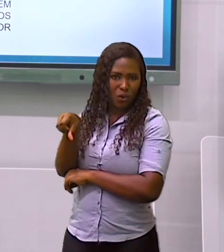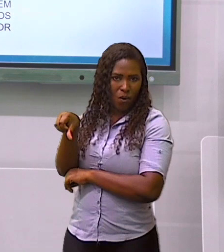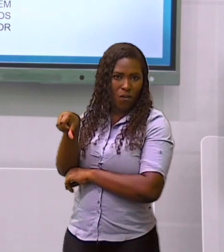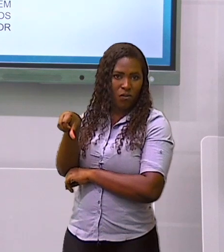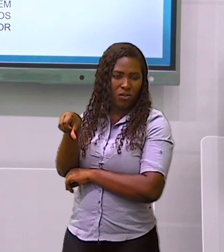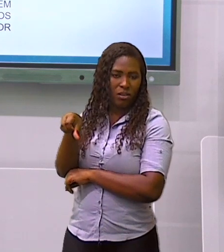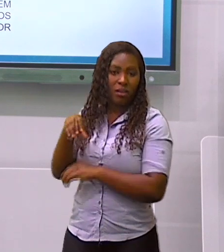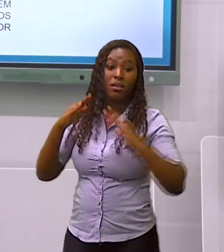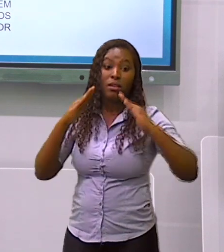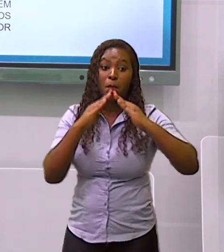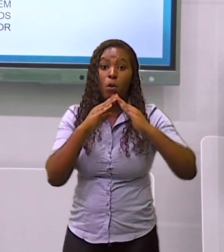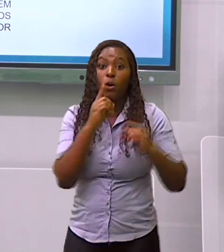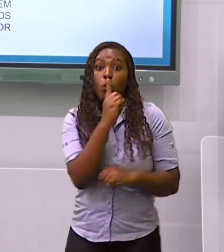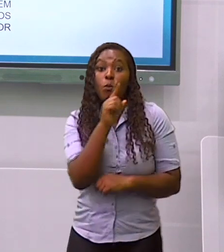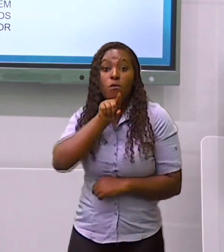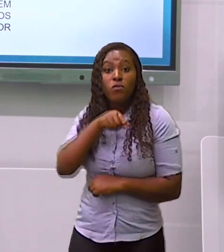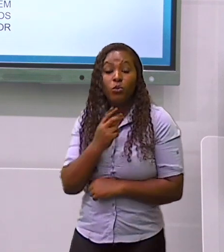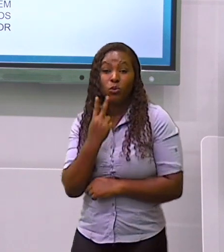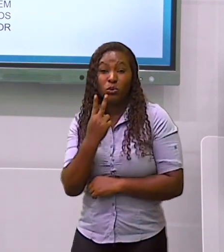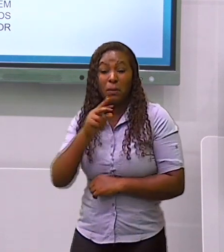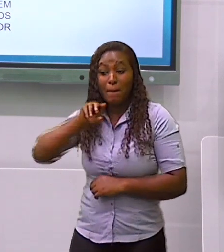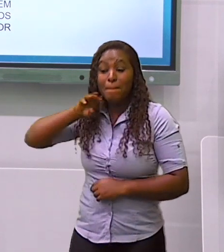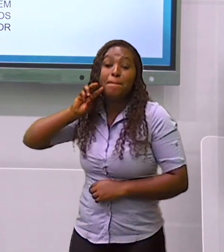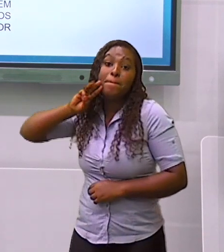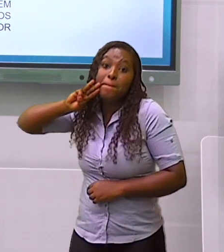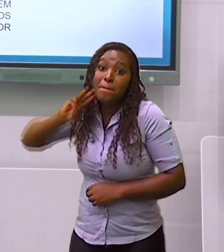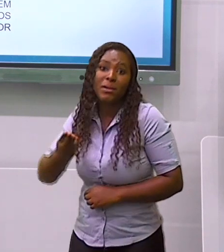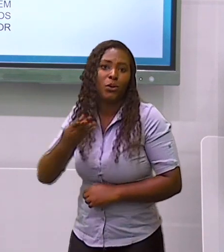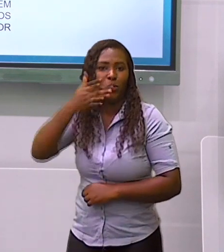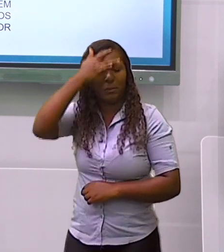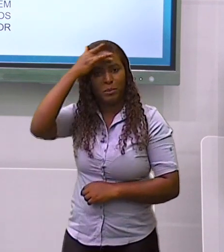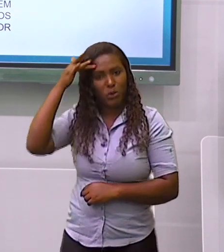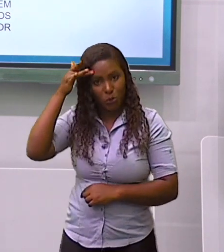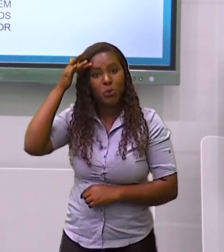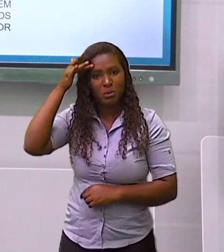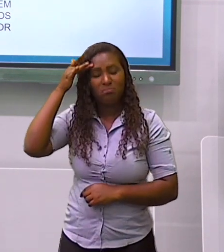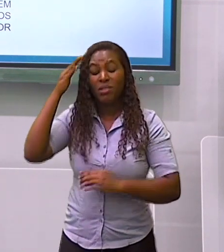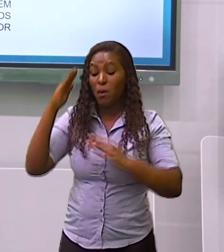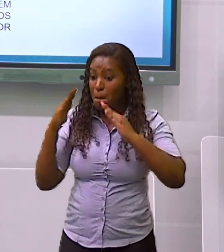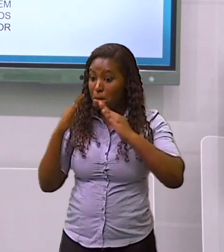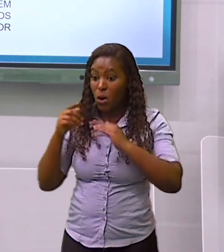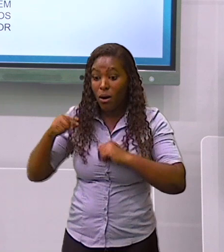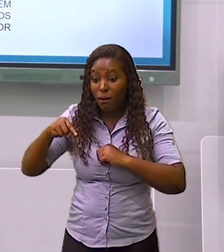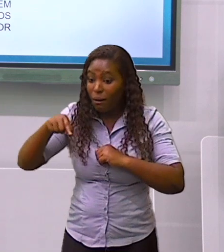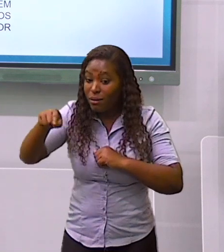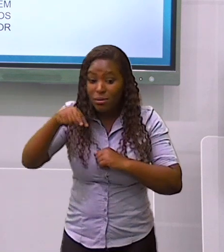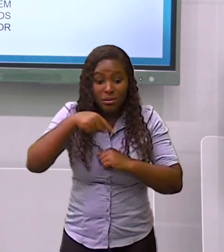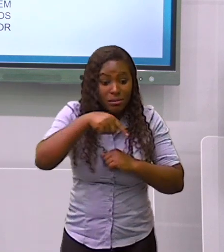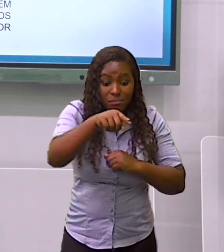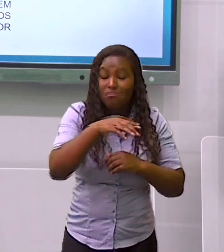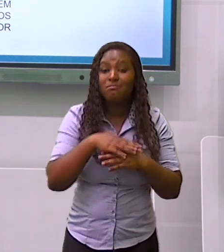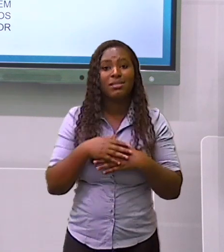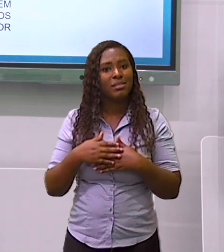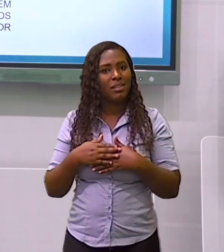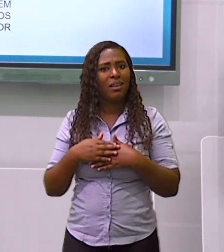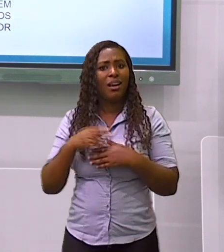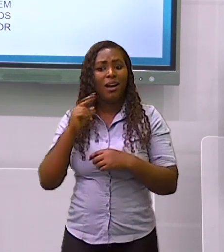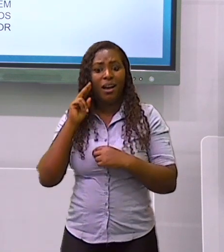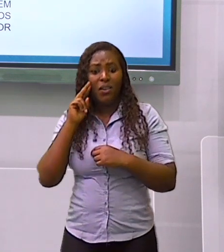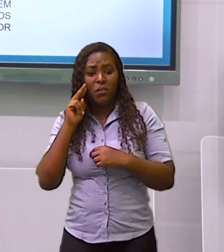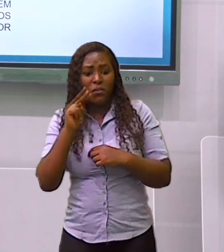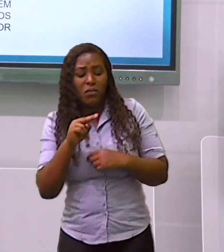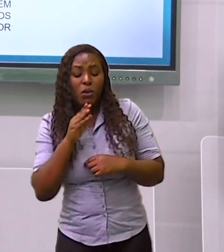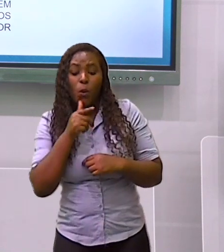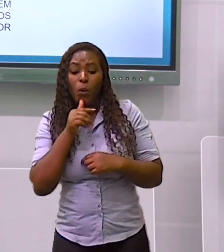de pessoas. Elas habitam nessas cidades e viram as suas vidas sendo gravemente